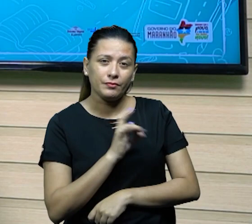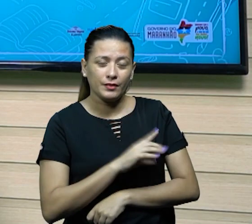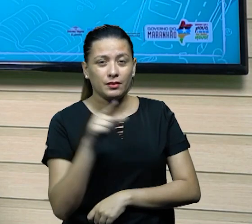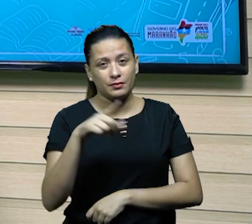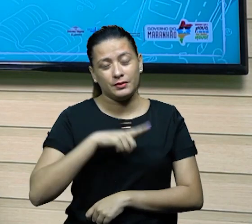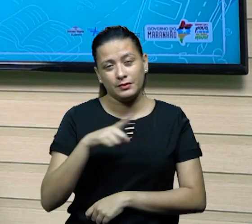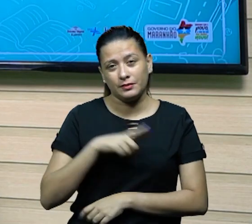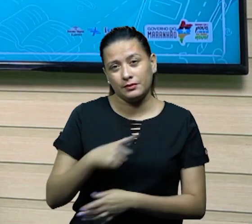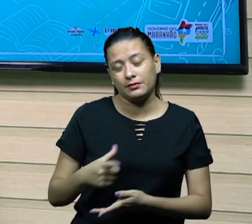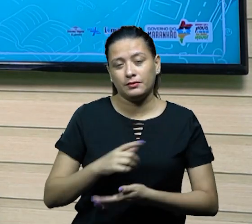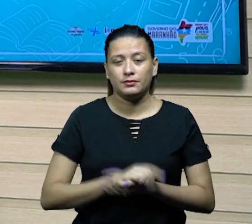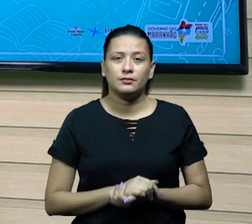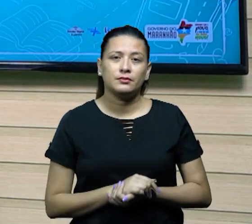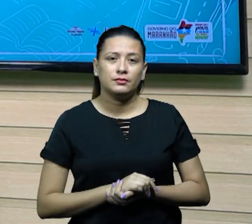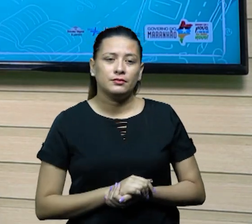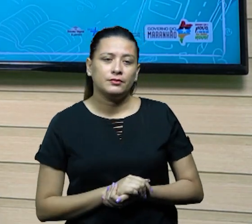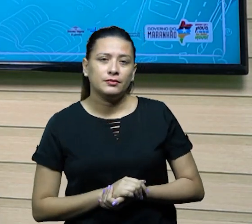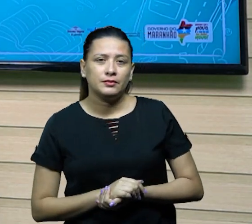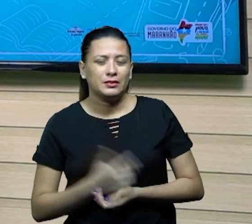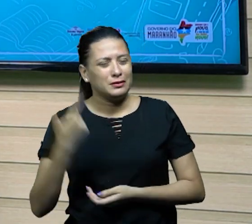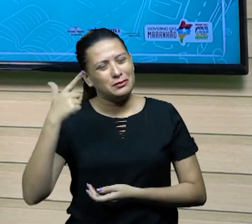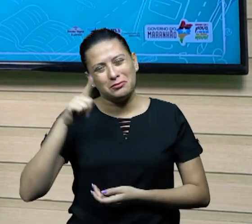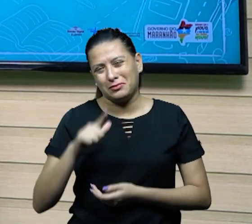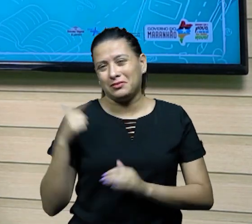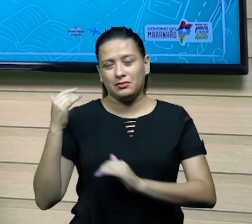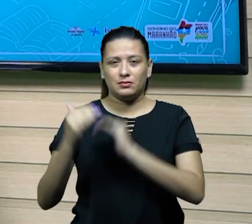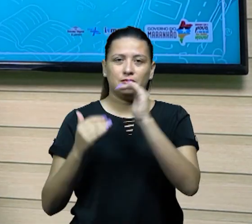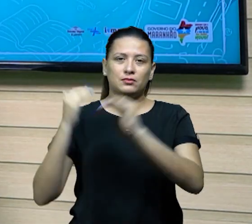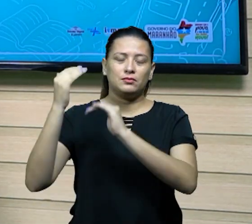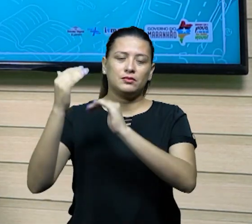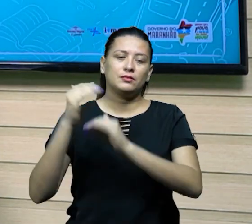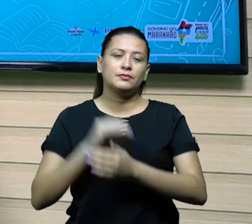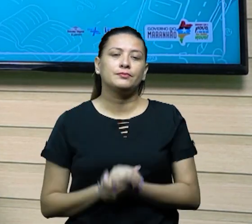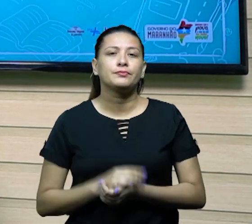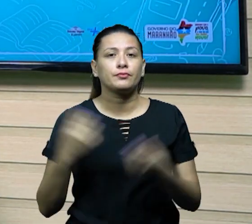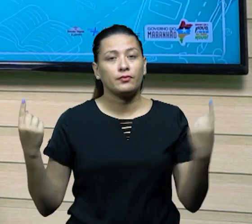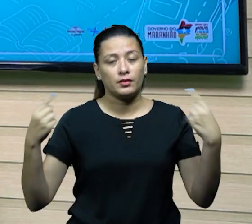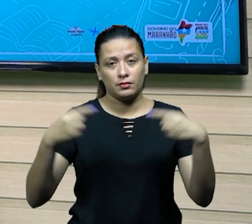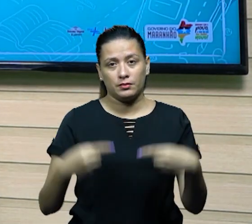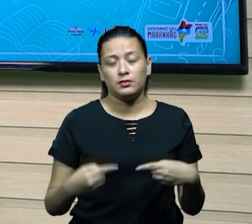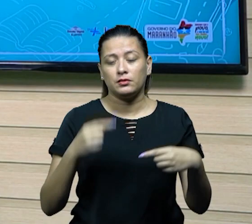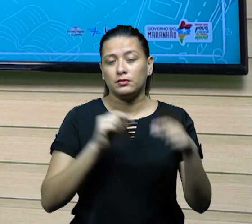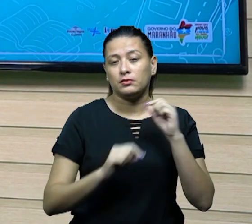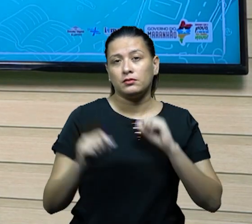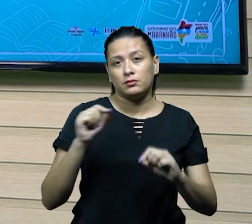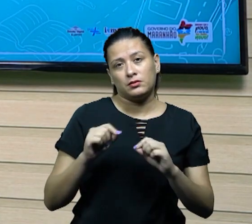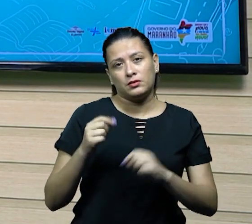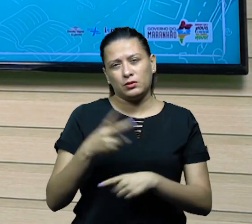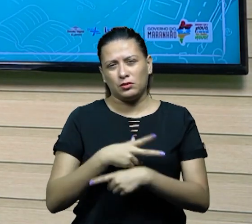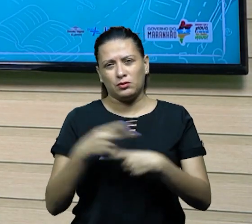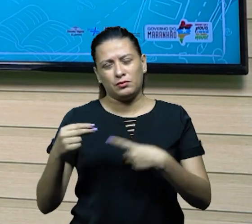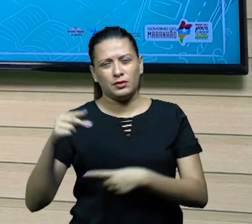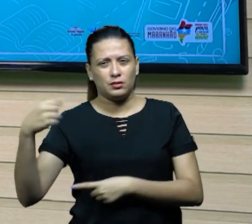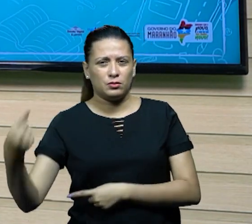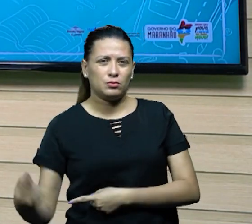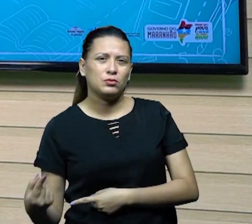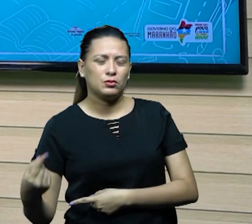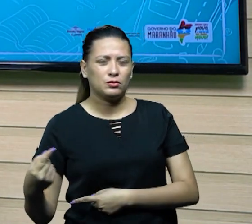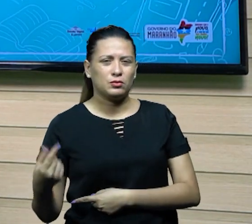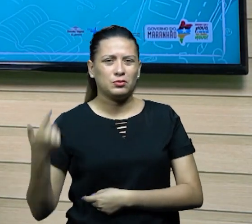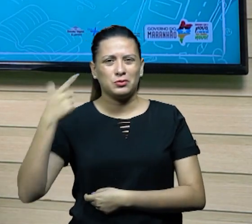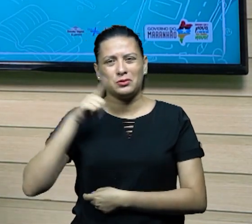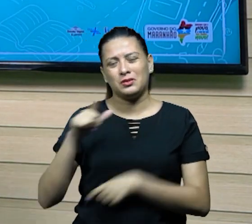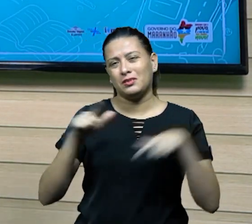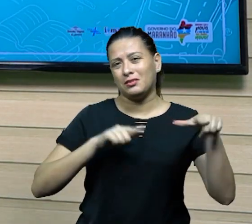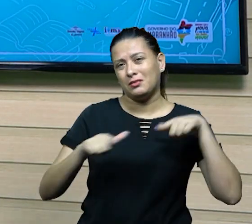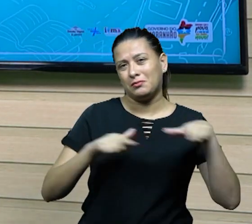essa competição, quando a gente fala em competição, não é só de vencer o outro, arrumar um emprego, é de você se manter vivo na empresa, é de você se desenvolver, de